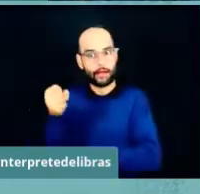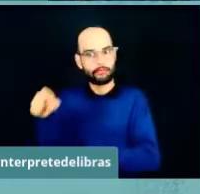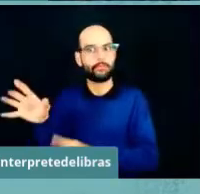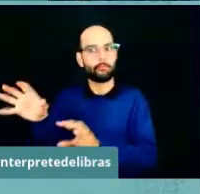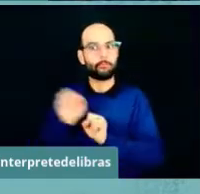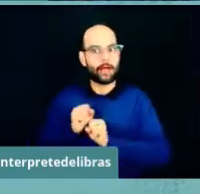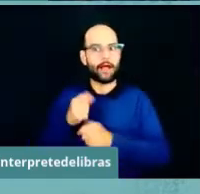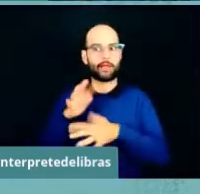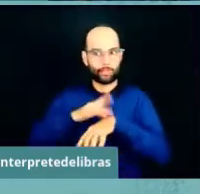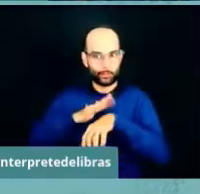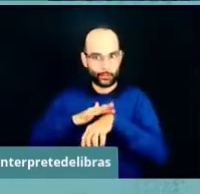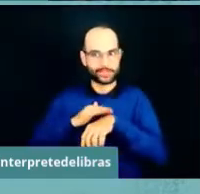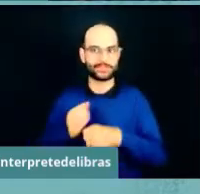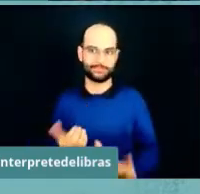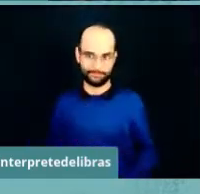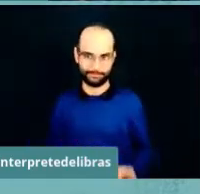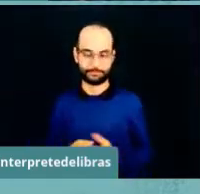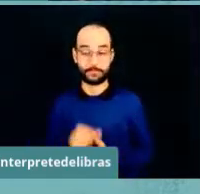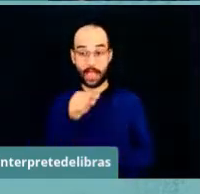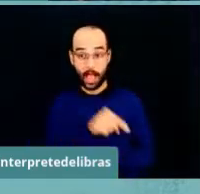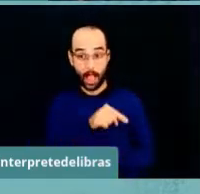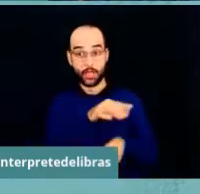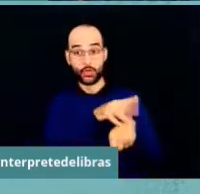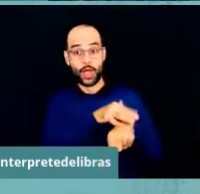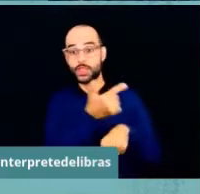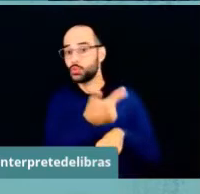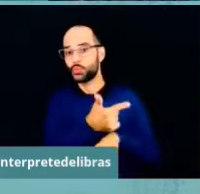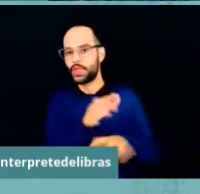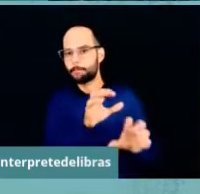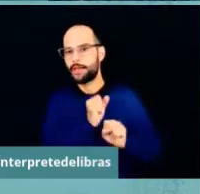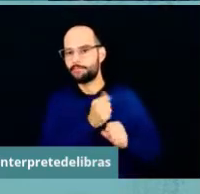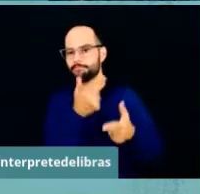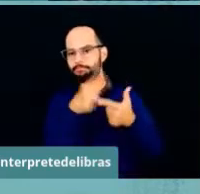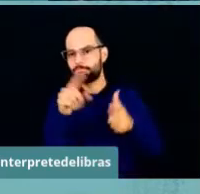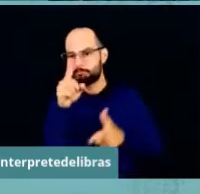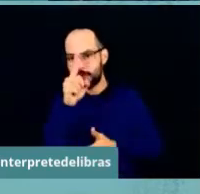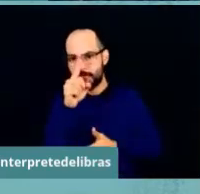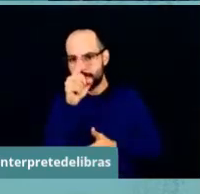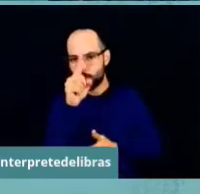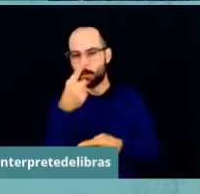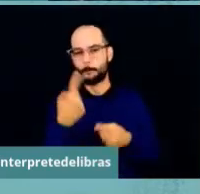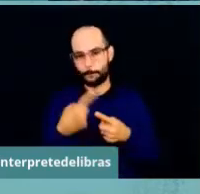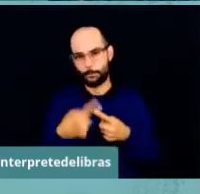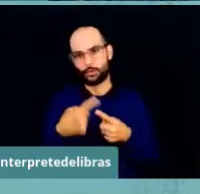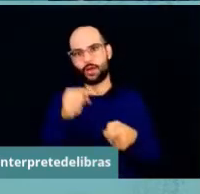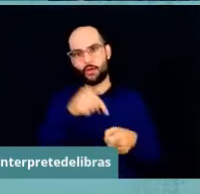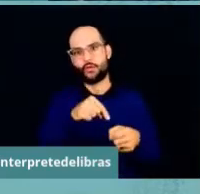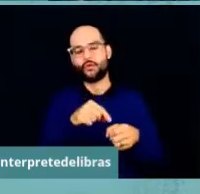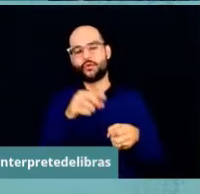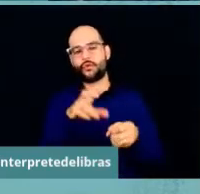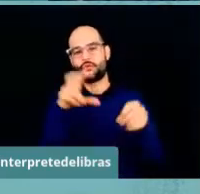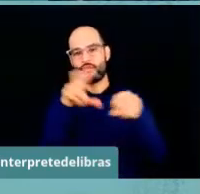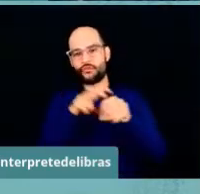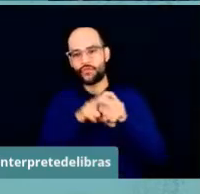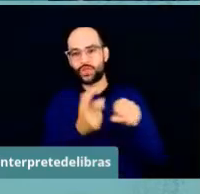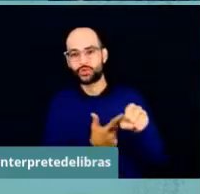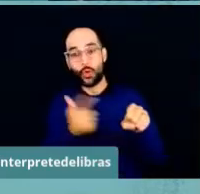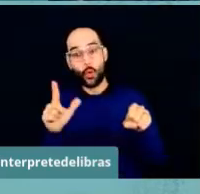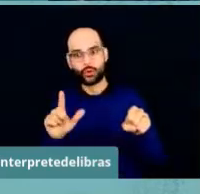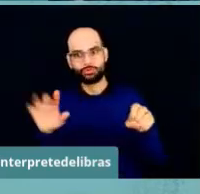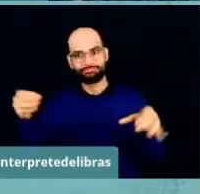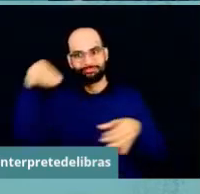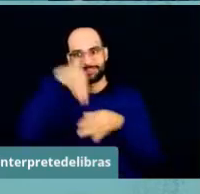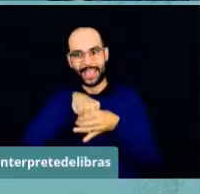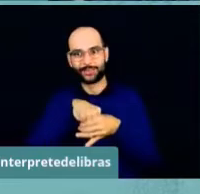doença, vai induzir resposta celular e humoral, gera anticorpos neutralizantes,